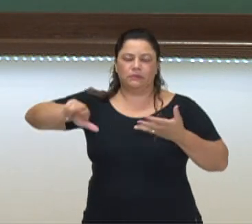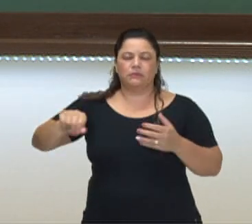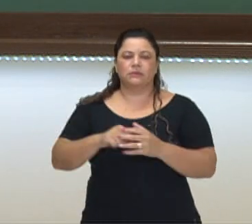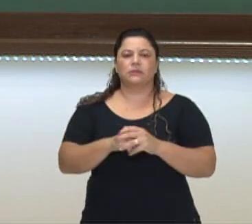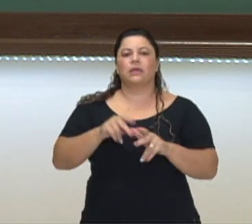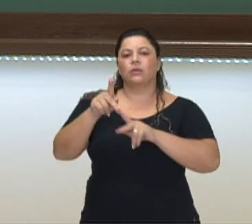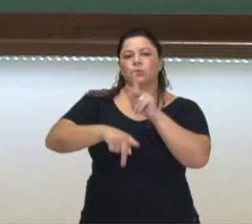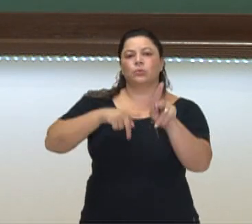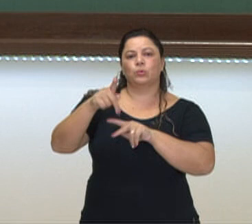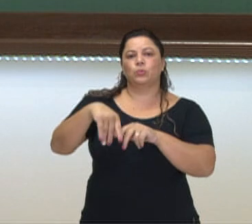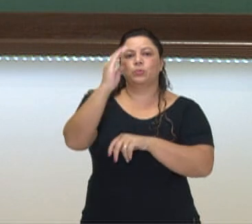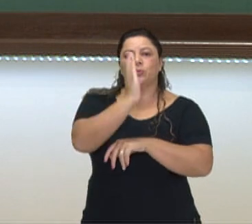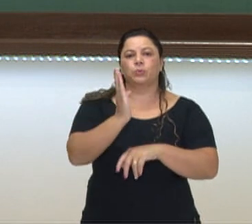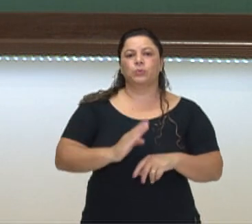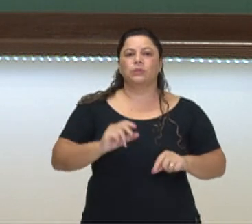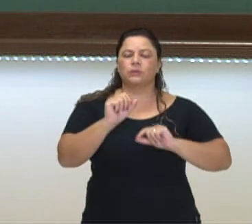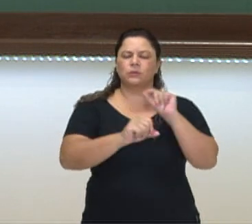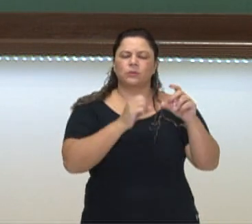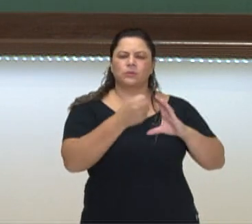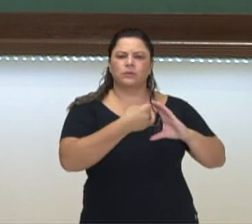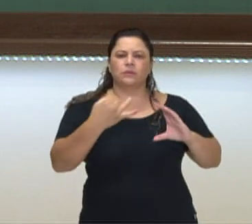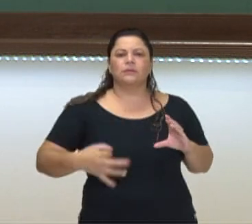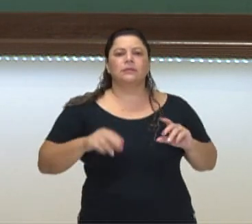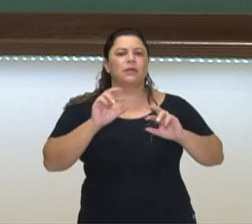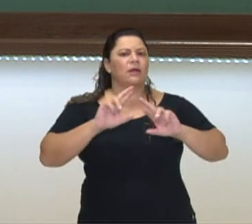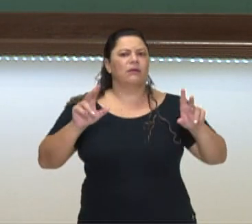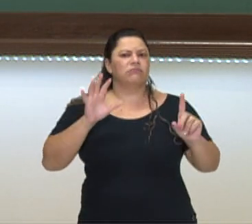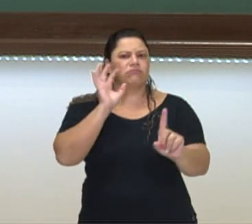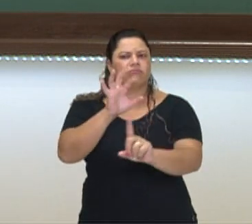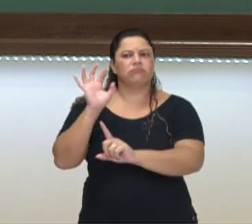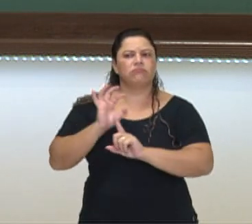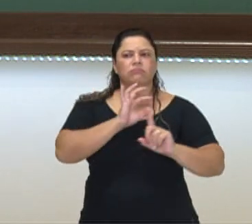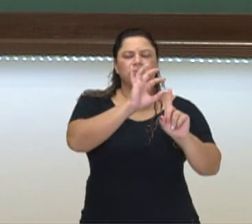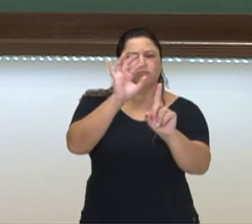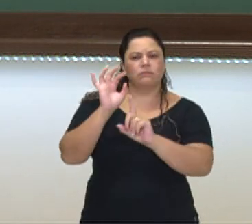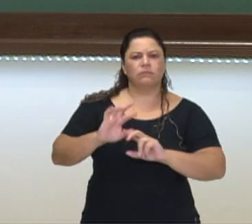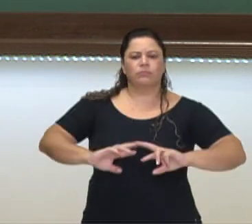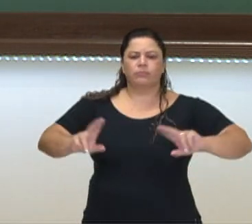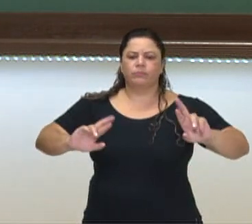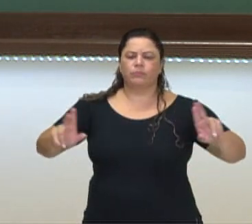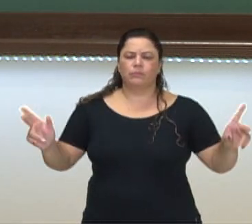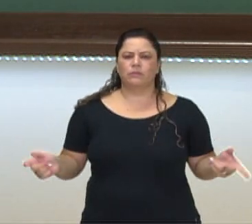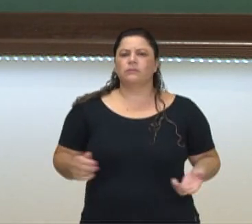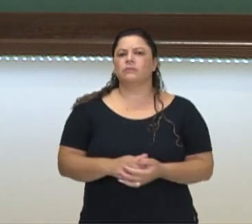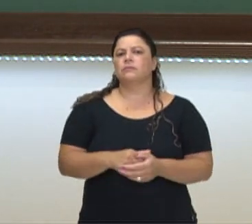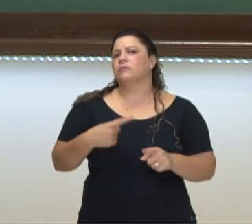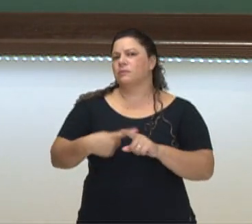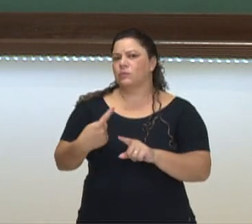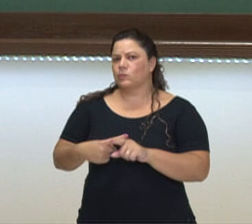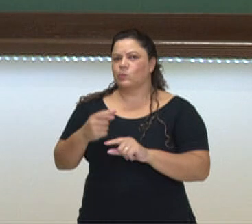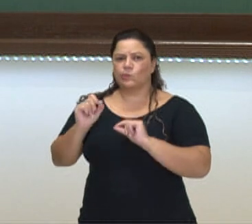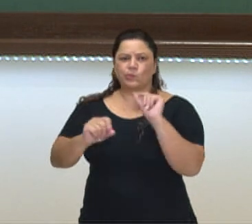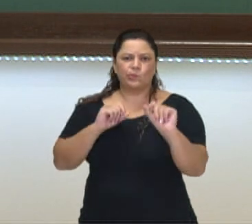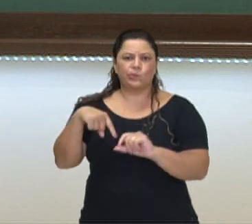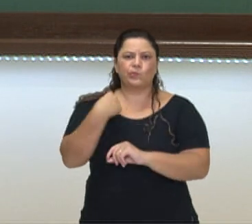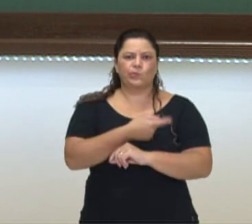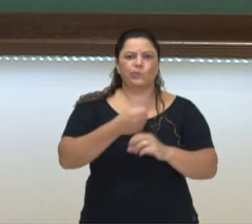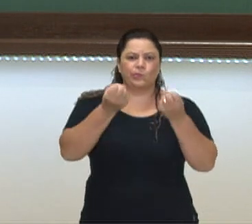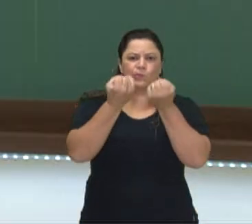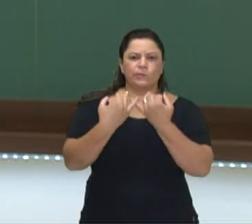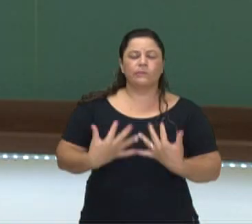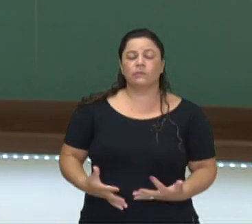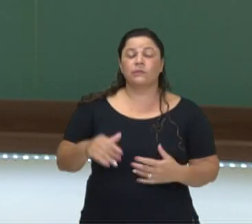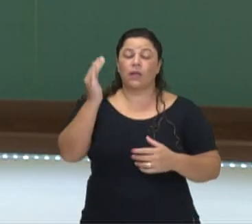população brasileira. O que nós temos de características que influenciaram nessa diversidade? E por que nós dizemos que o